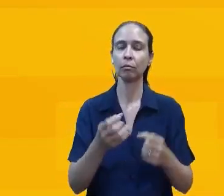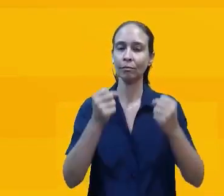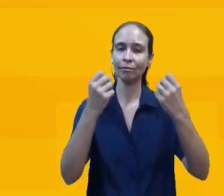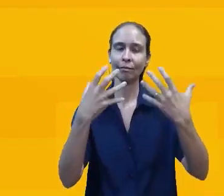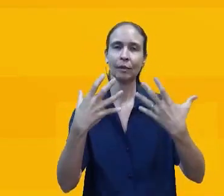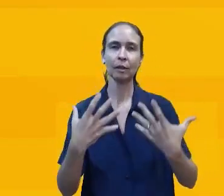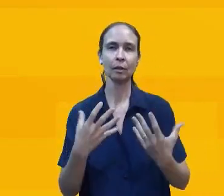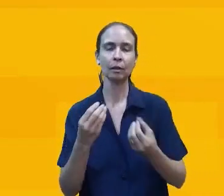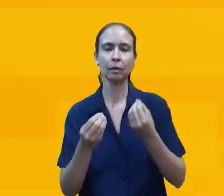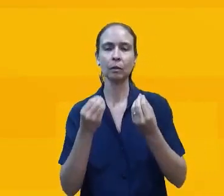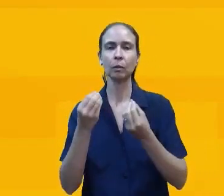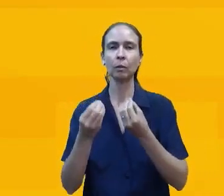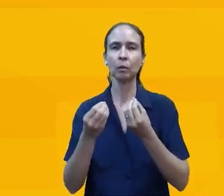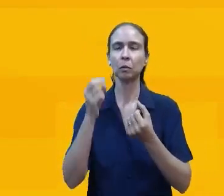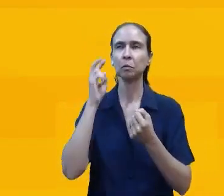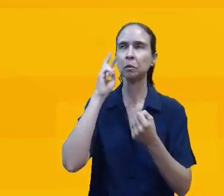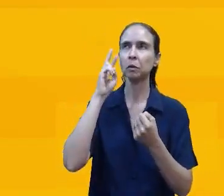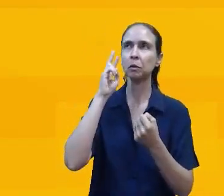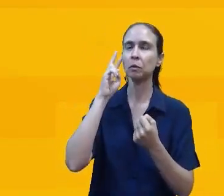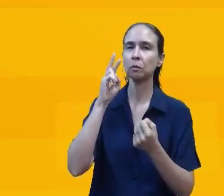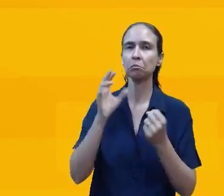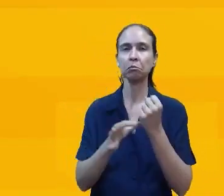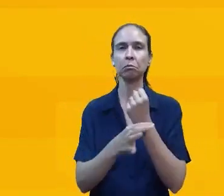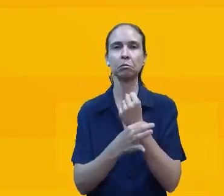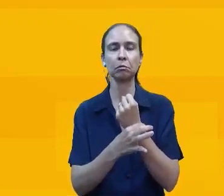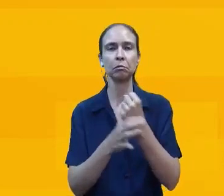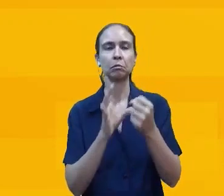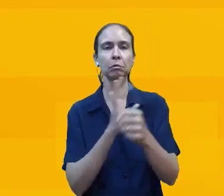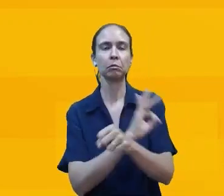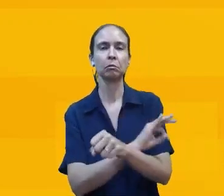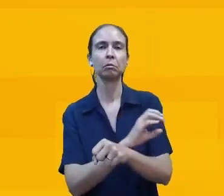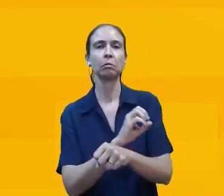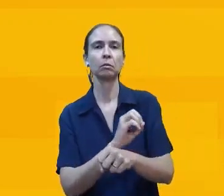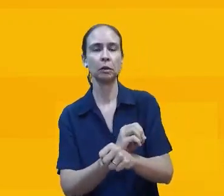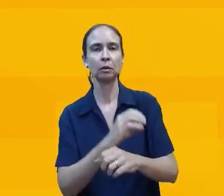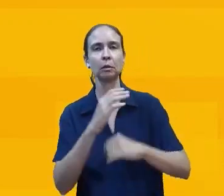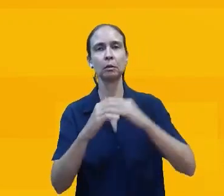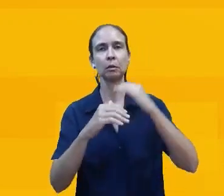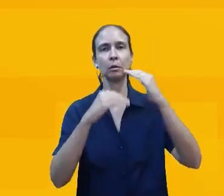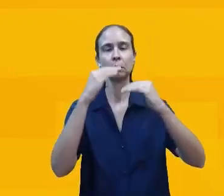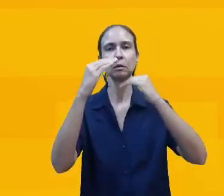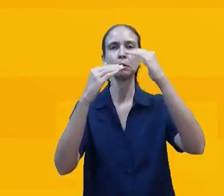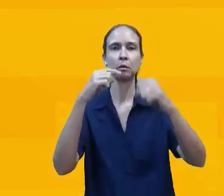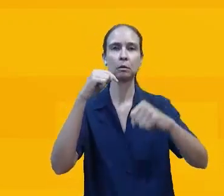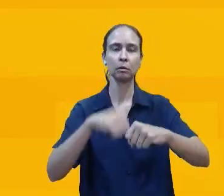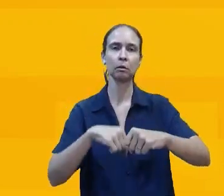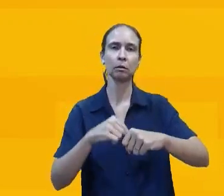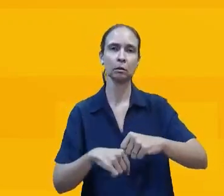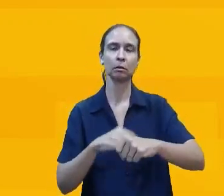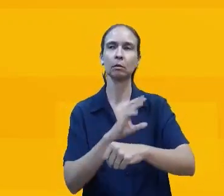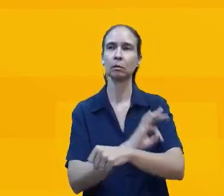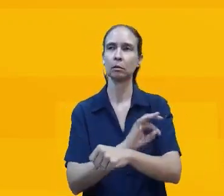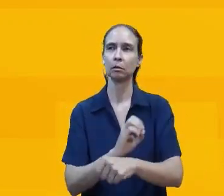técnica, extensão rural e da defesa aqui de Tocantins para o crescimento da cultura aqui no estado.